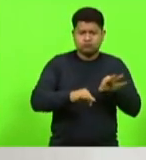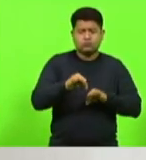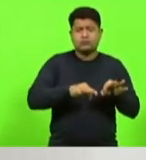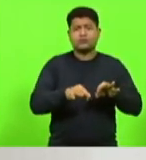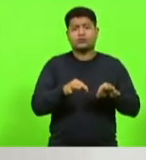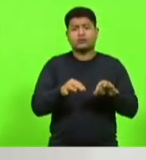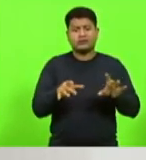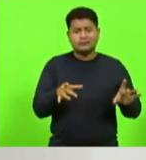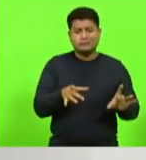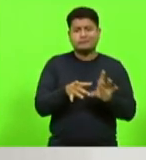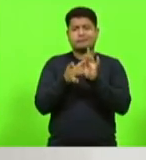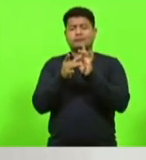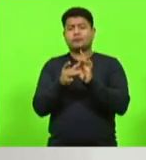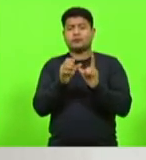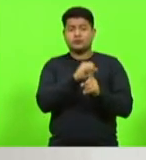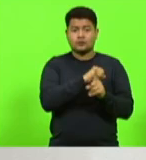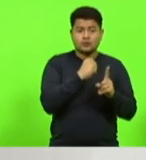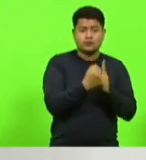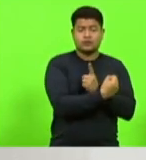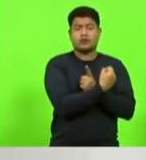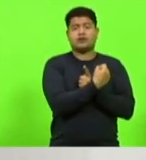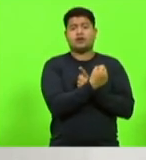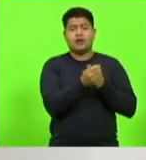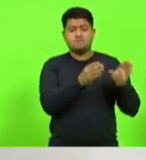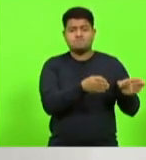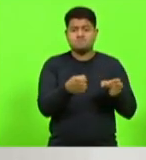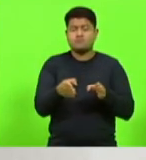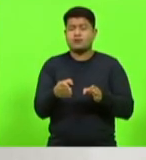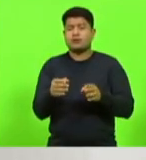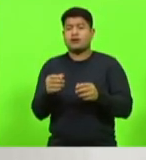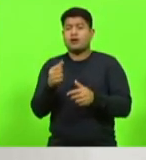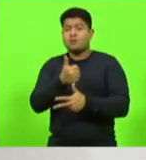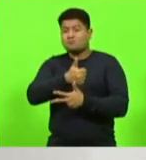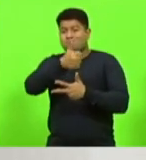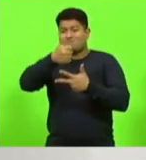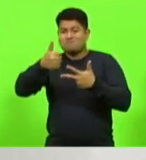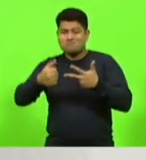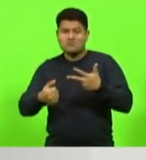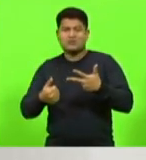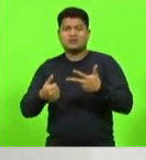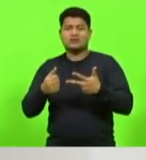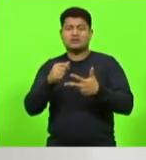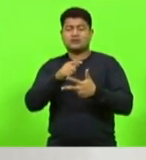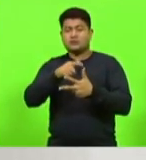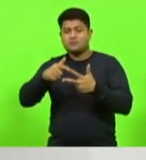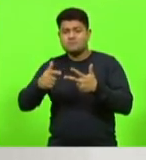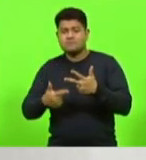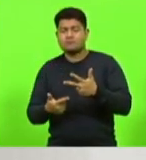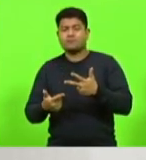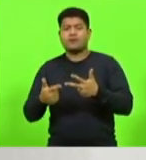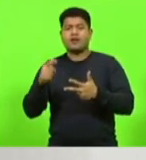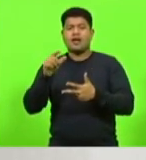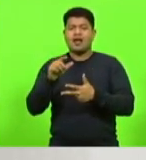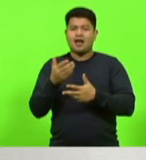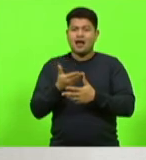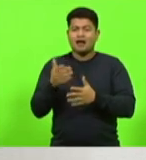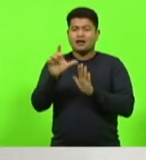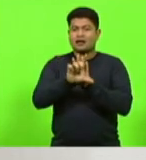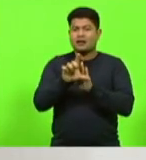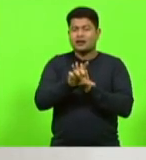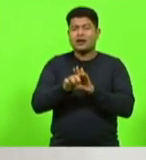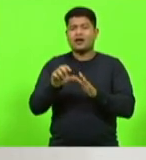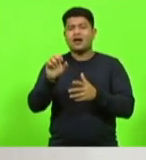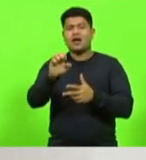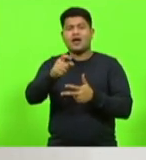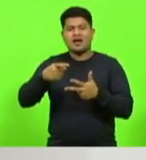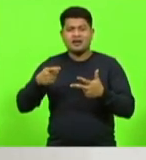unirmos, sociedade organizada, poder público, legislativo, executivo, nós iremos enfrentar uma pandemia bem